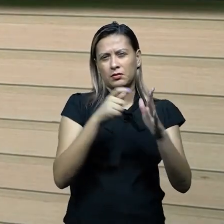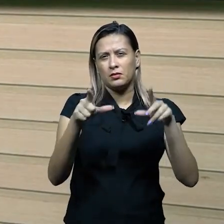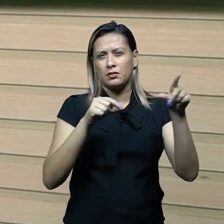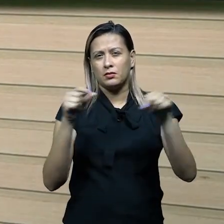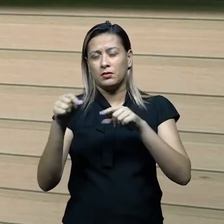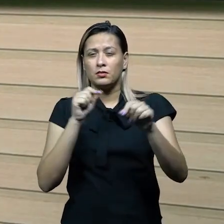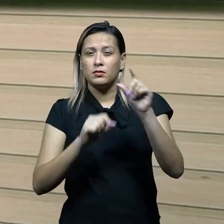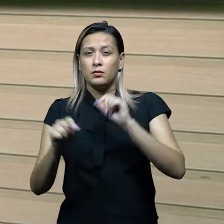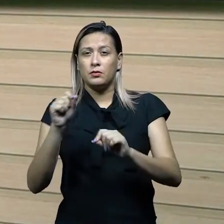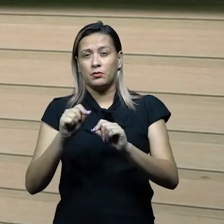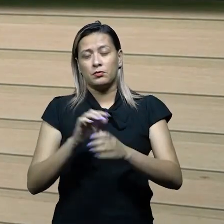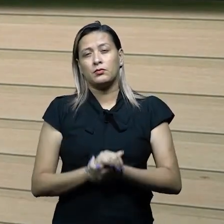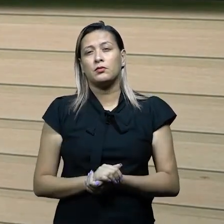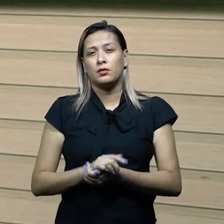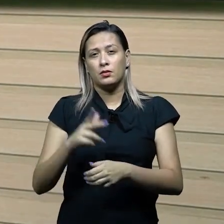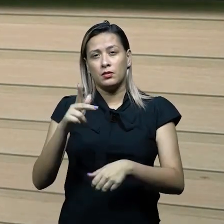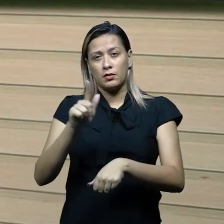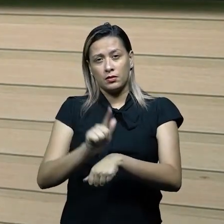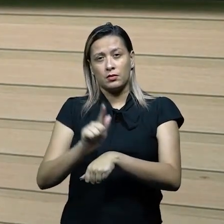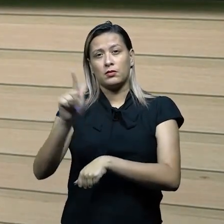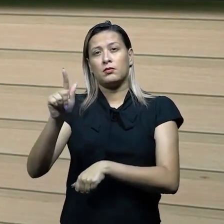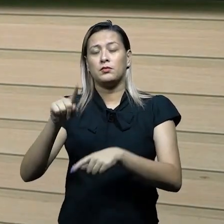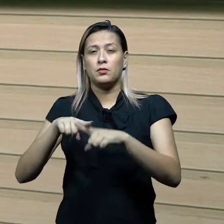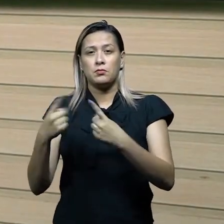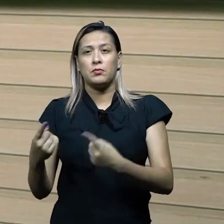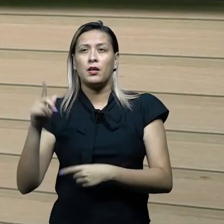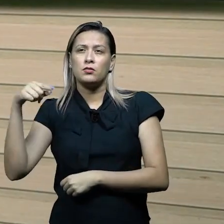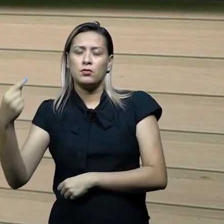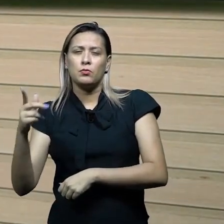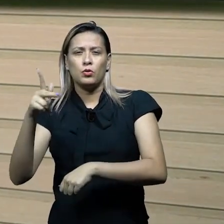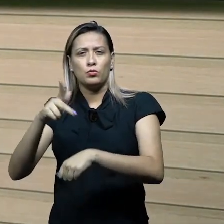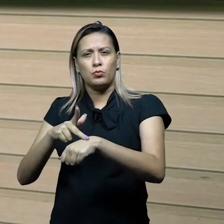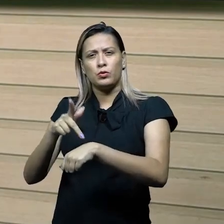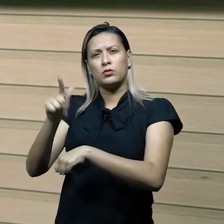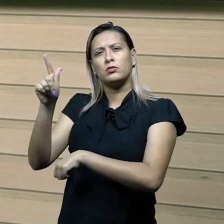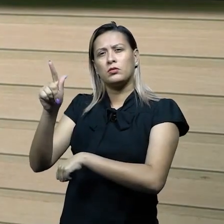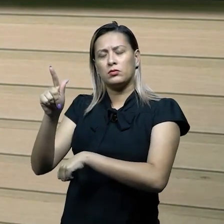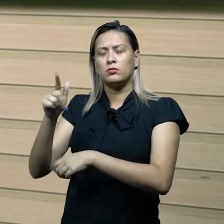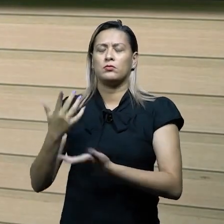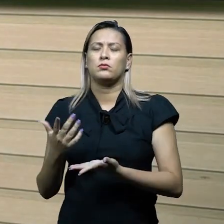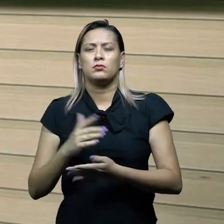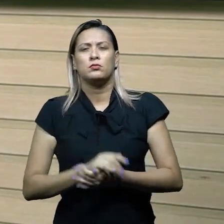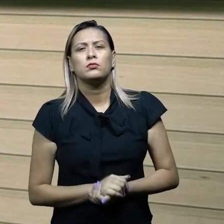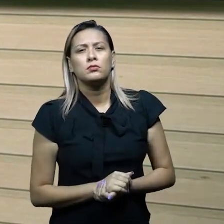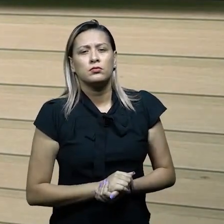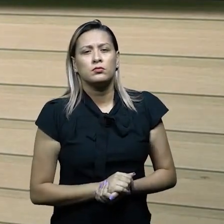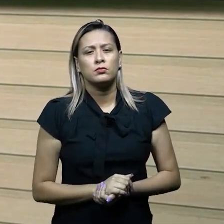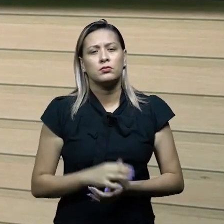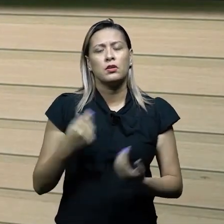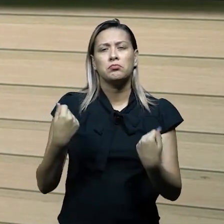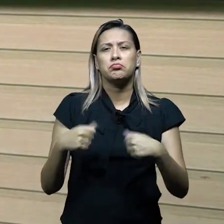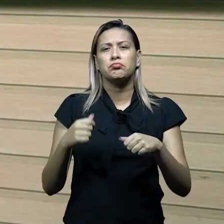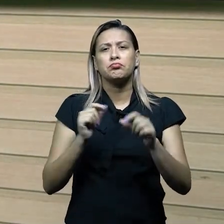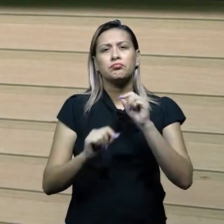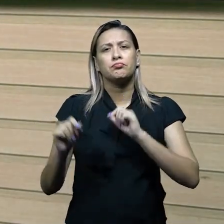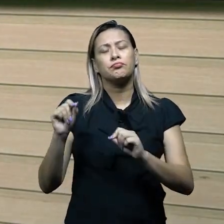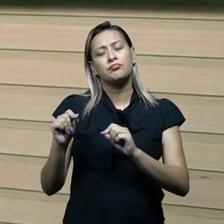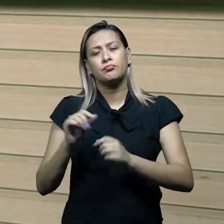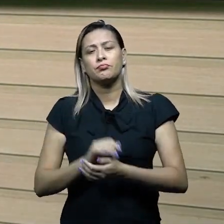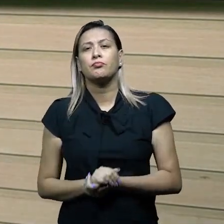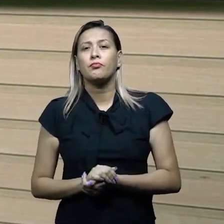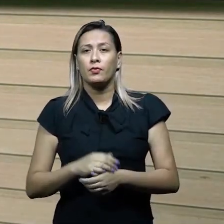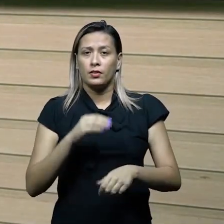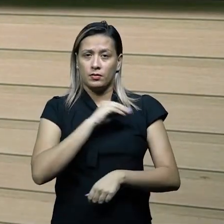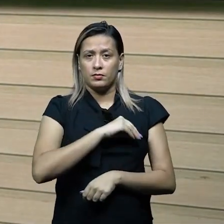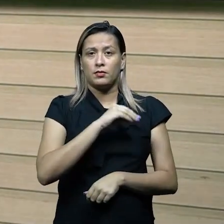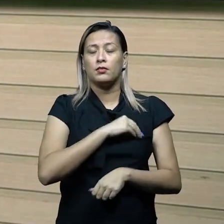lá na seleção era da graduação. Mas aí eu fiz uma especialização, fiz algo um pouco além, um pouco a mais. E aí o que